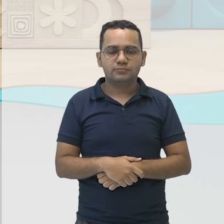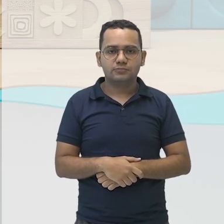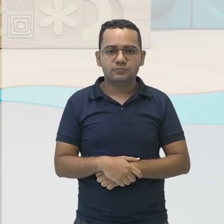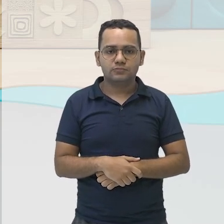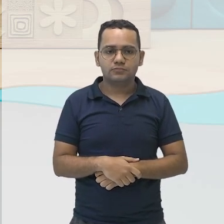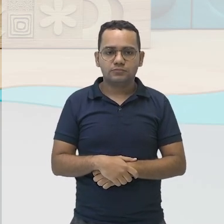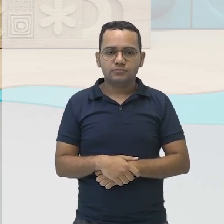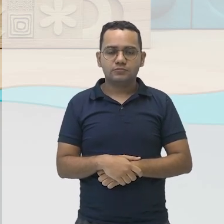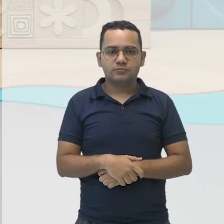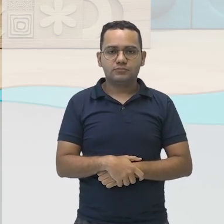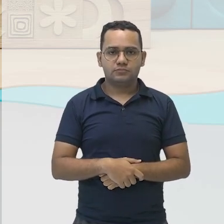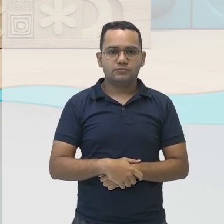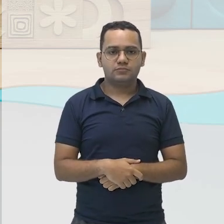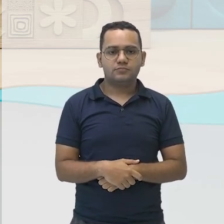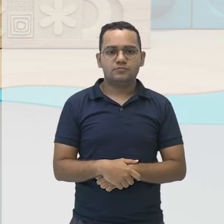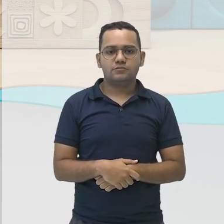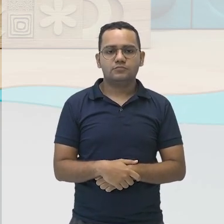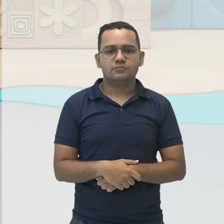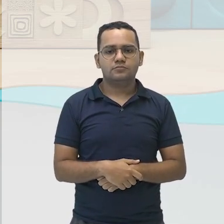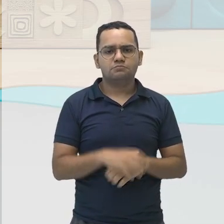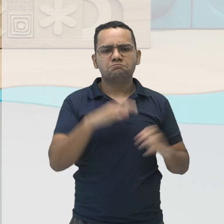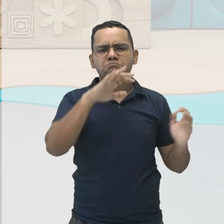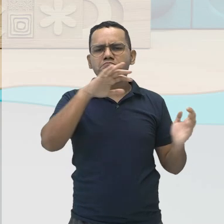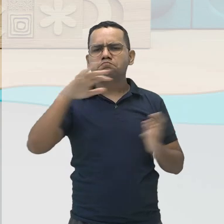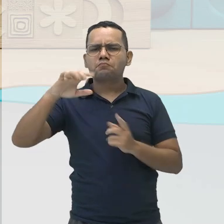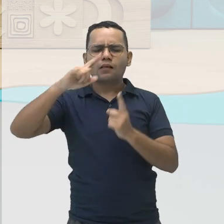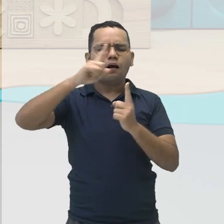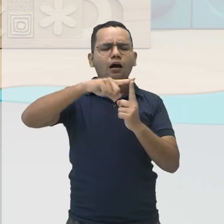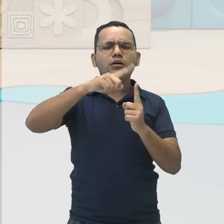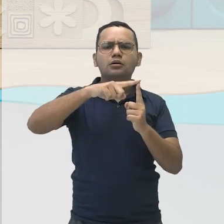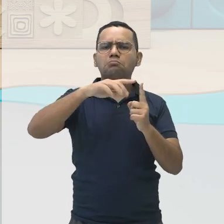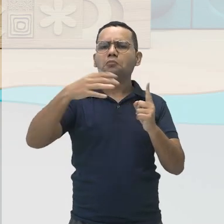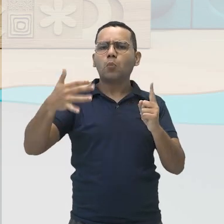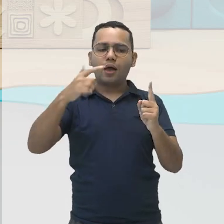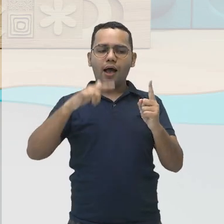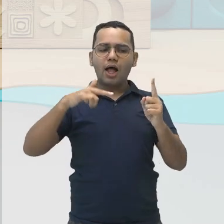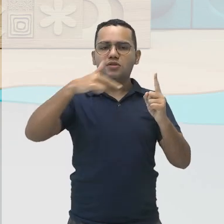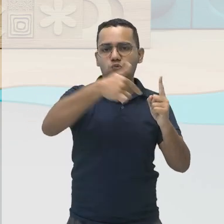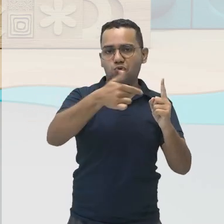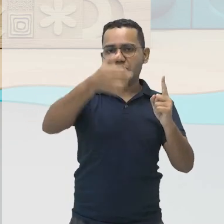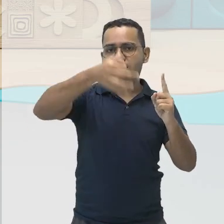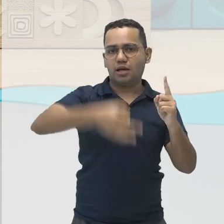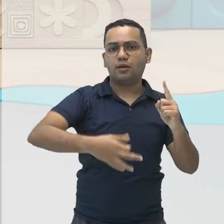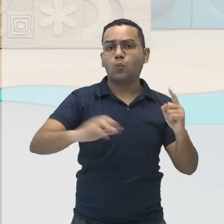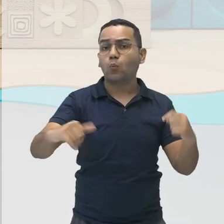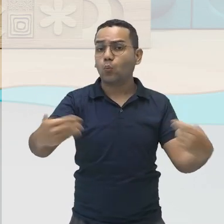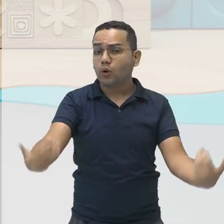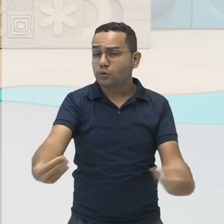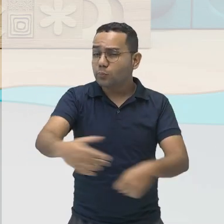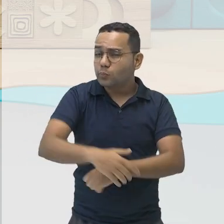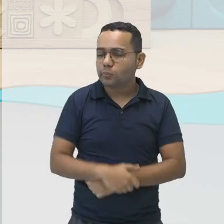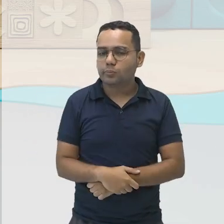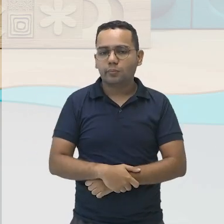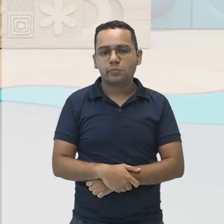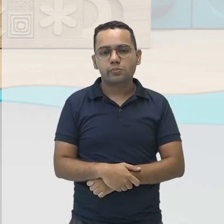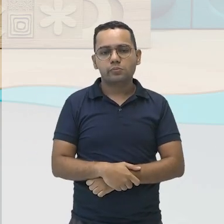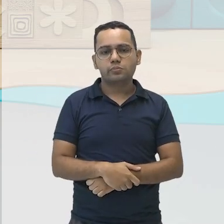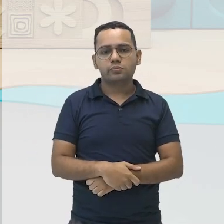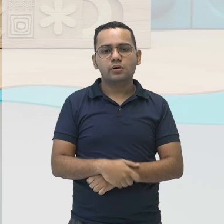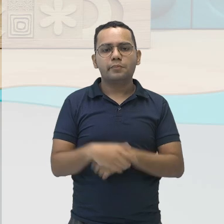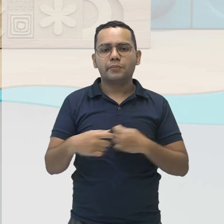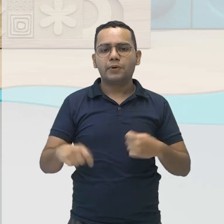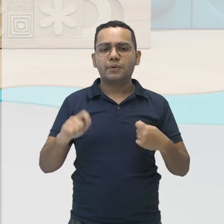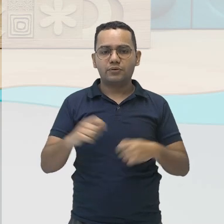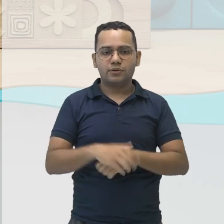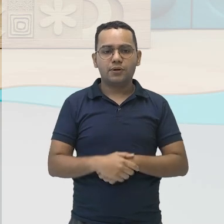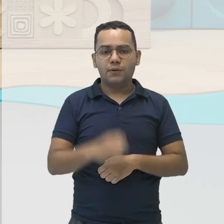pode agir no caso de cãibra? Vamos ver quais são os primeiros socorros a serem adotados. Primeiro, alongamento imediato.